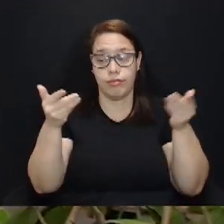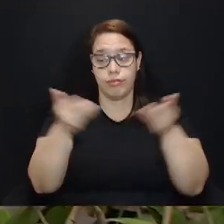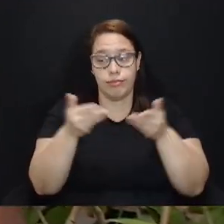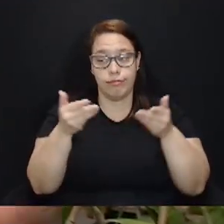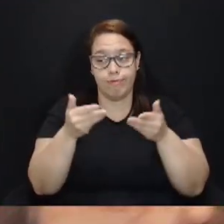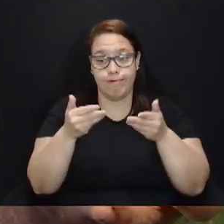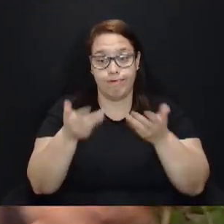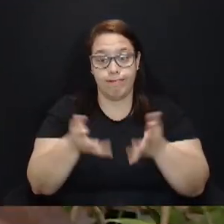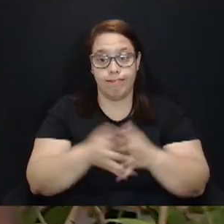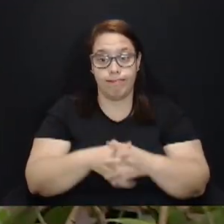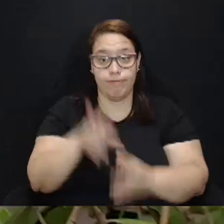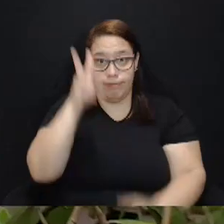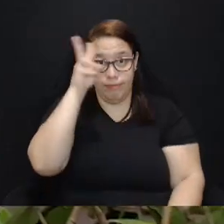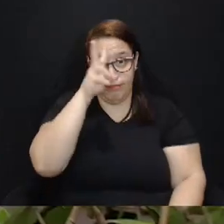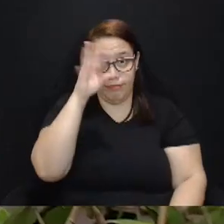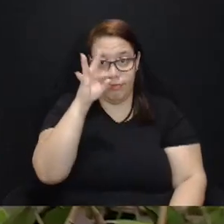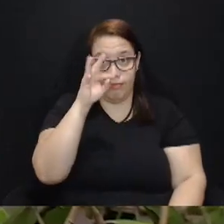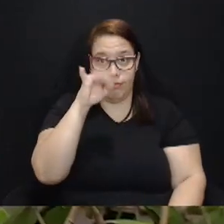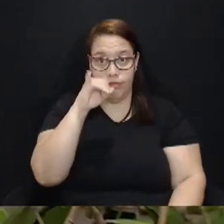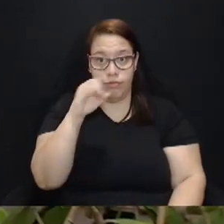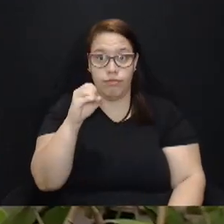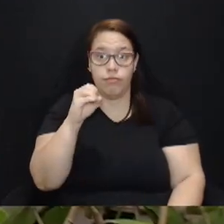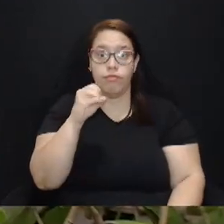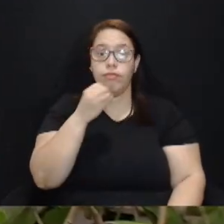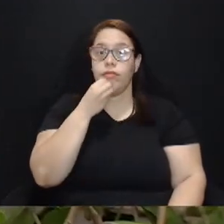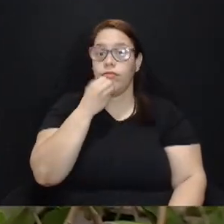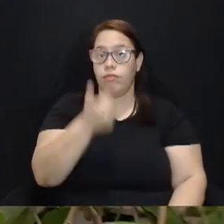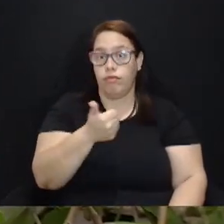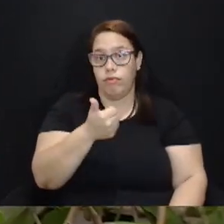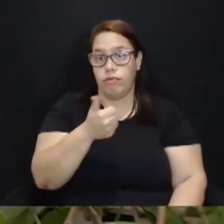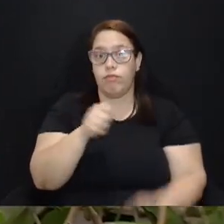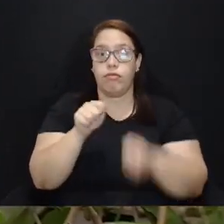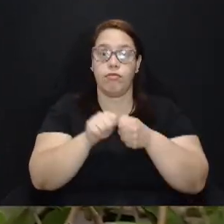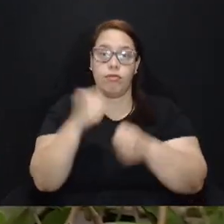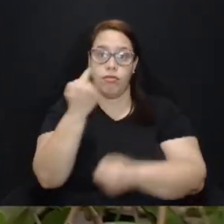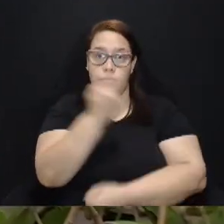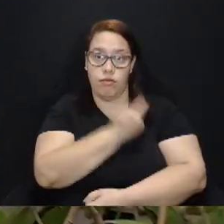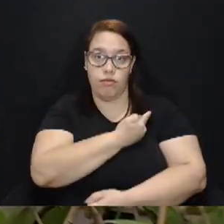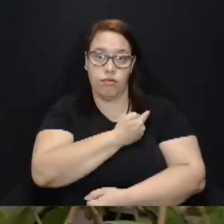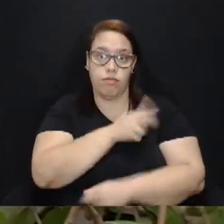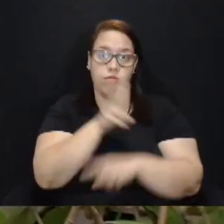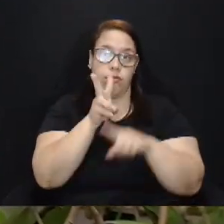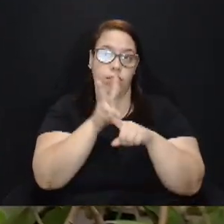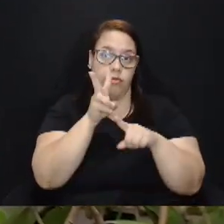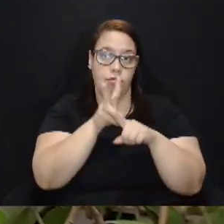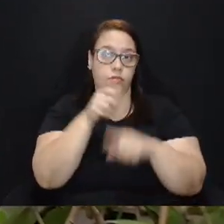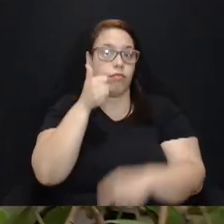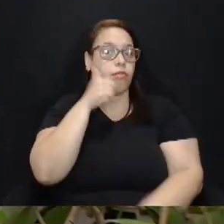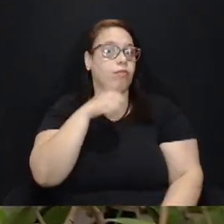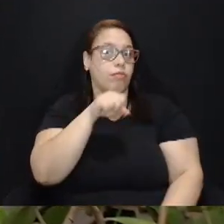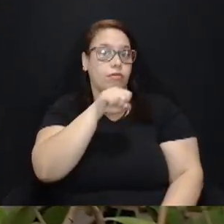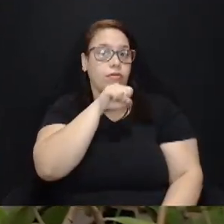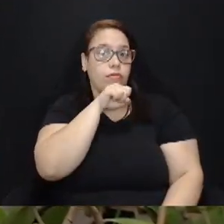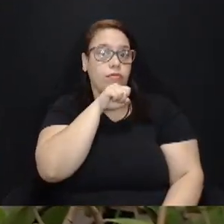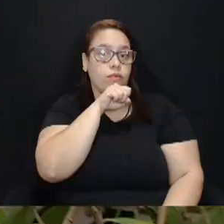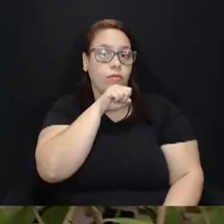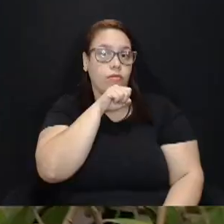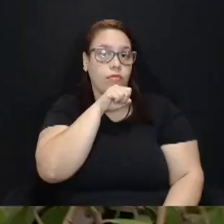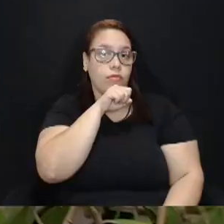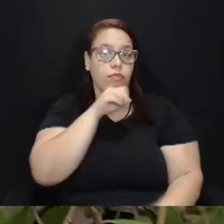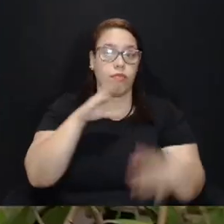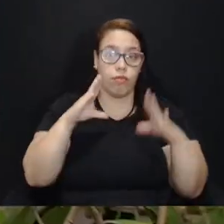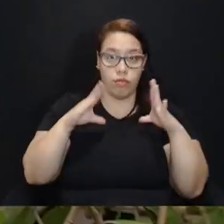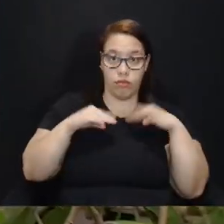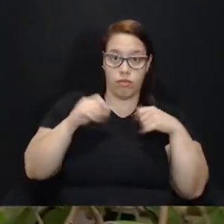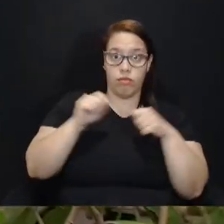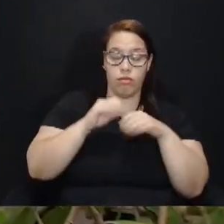lembrança da Thaís das coisas boas que ela fazia pra gente. Cuidava muito bem da mãe. Nas folgas dela, ela fazia a unha da